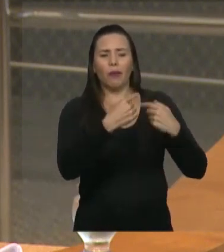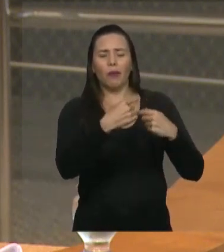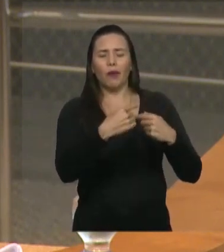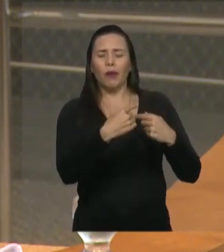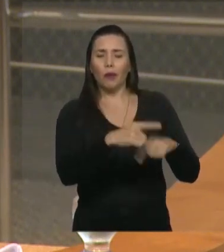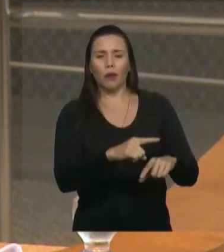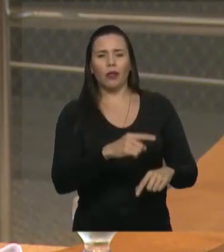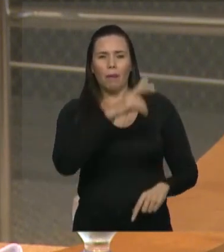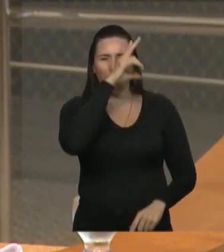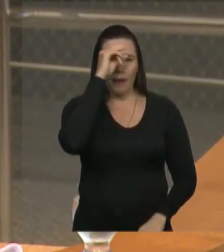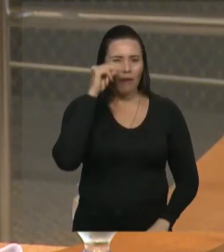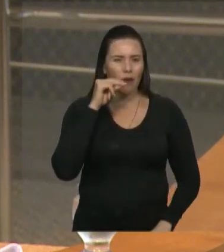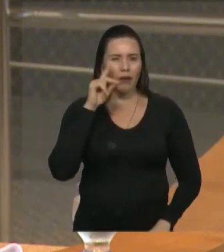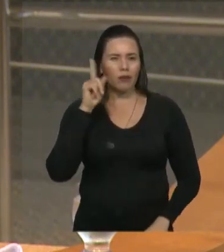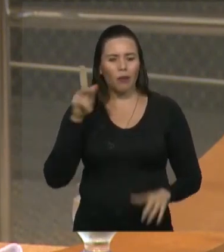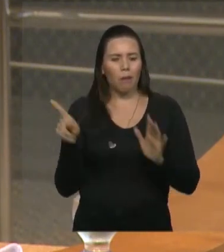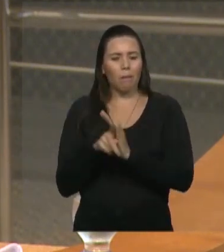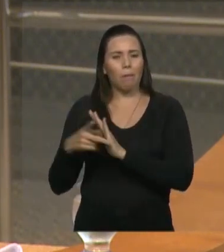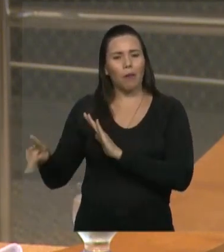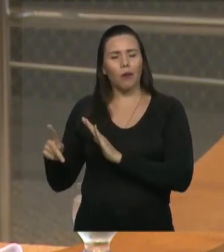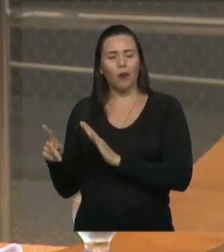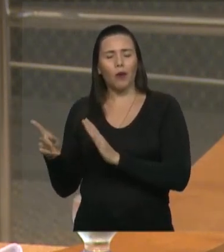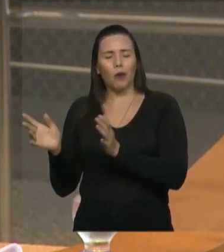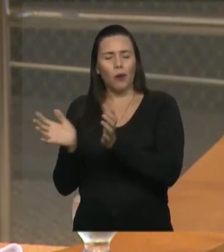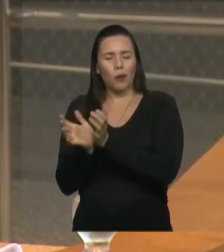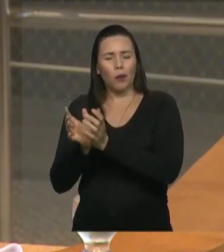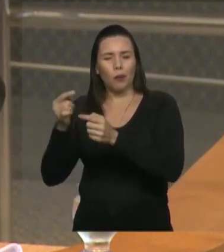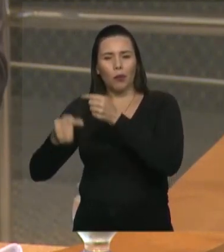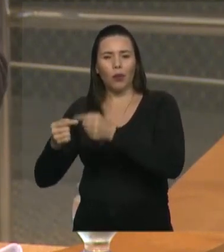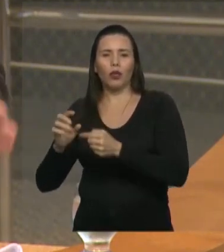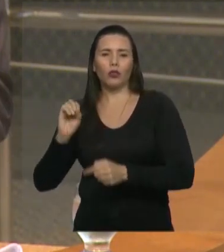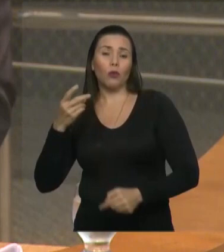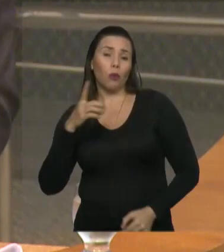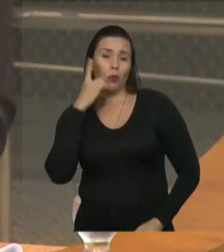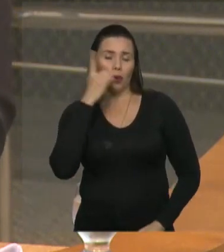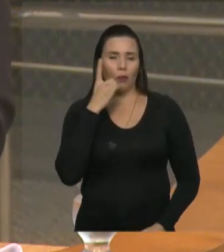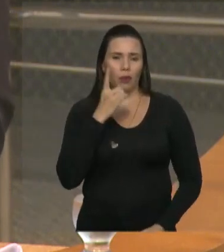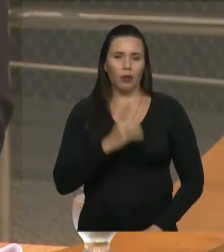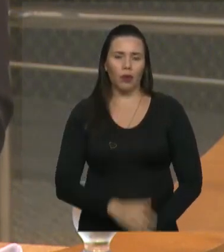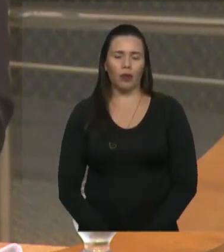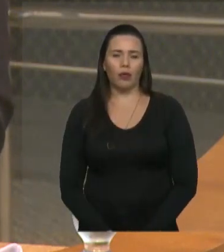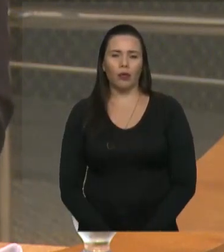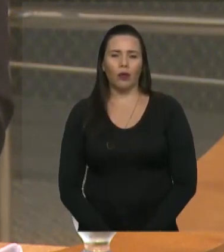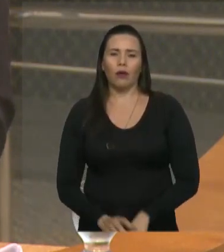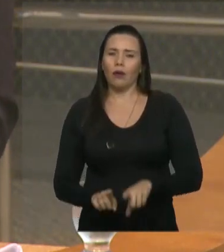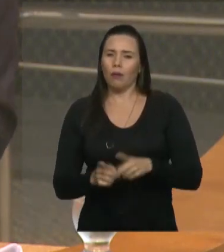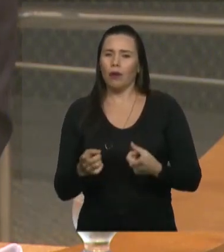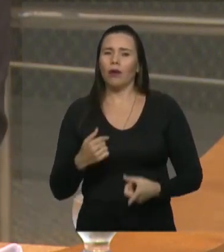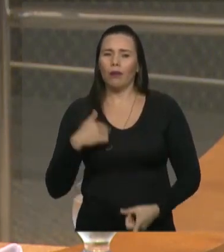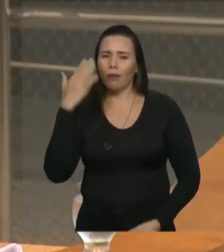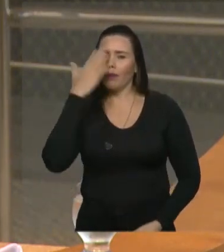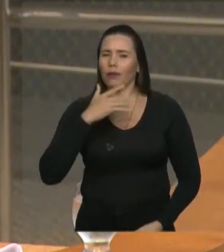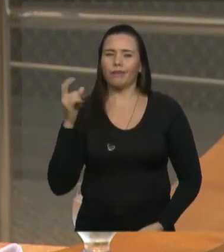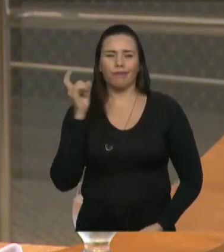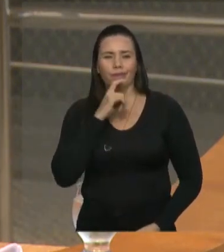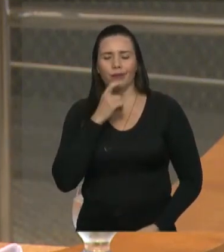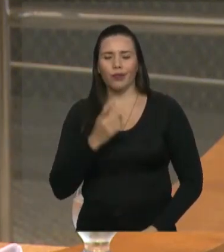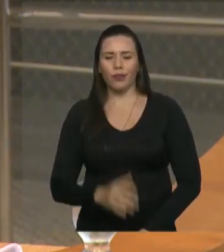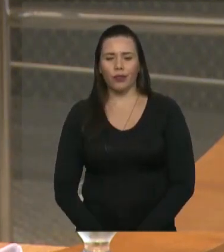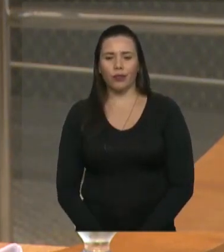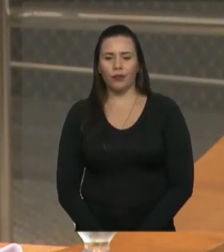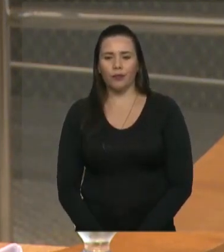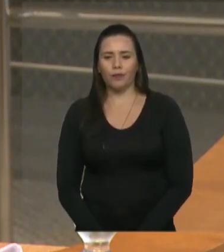os de situação, sequer falam com o governo. Ou seja, ele erra na pobreza, quando não melhora, erra na